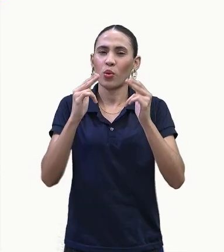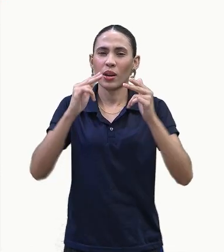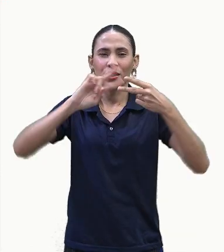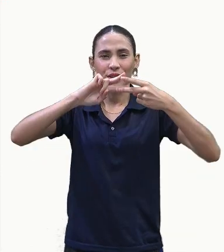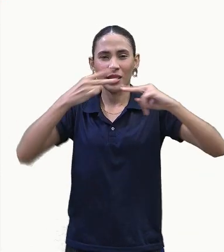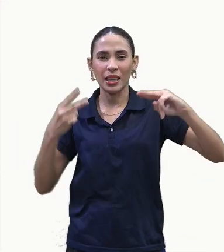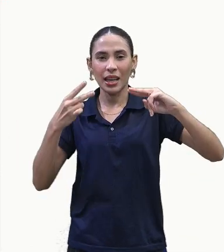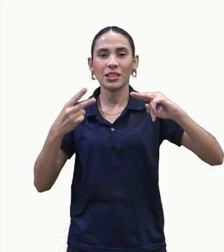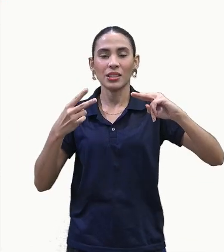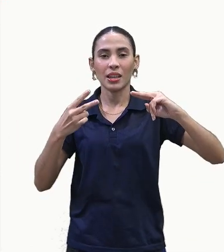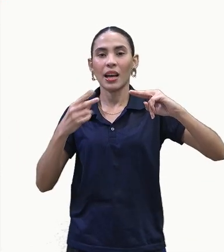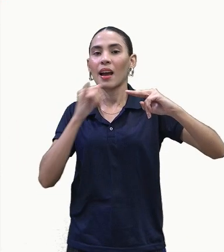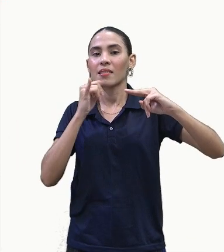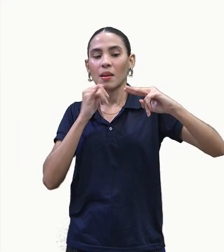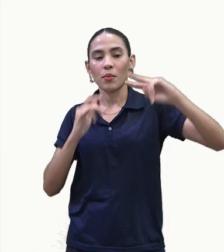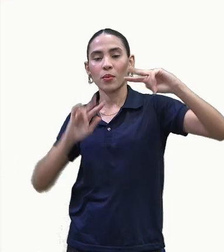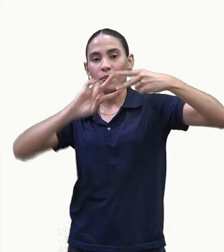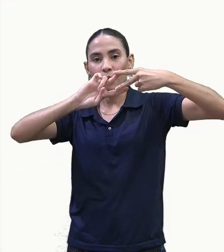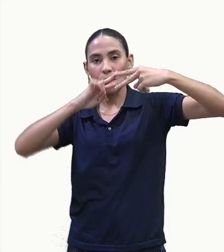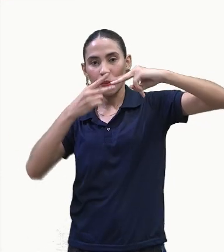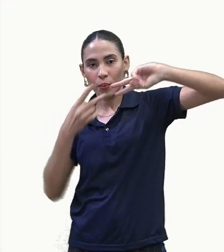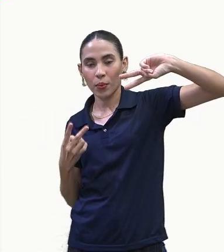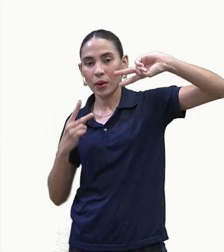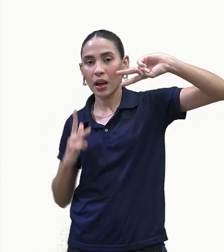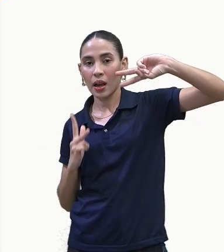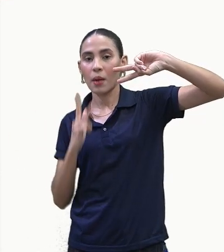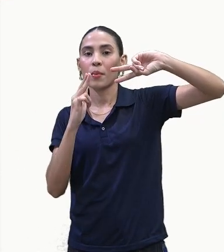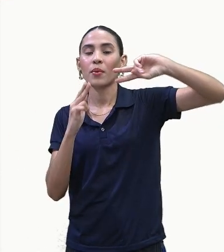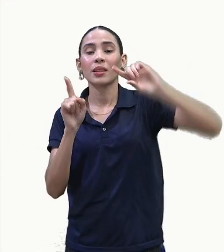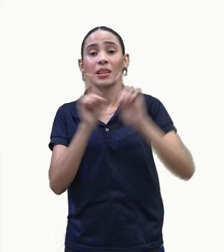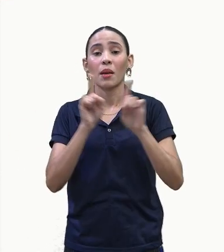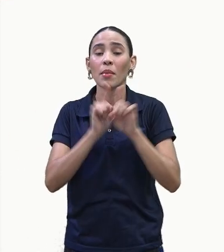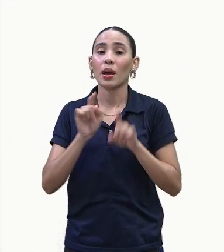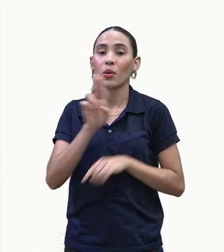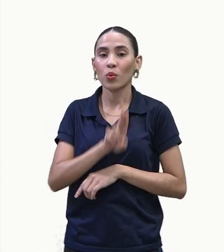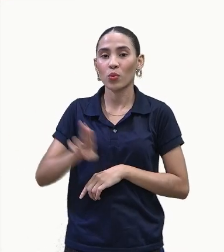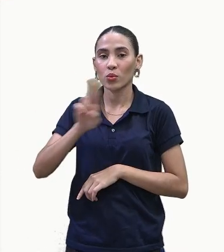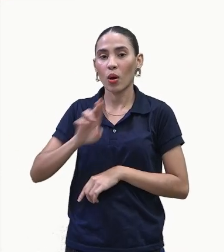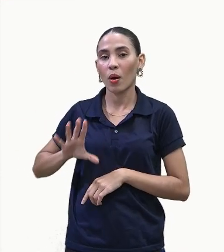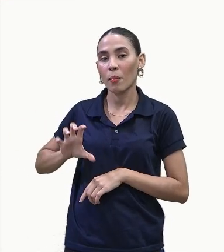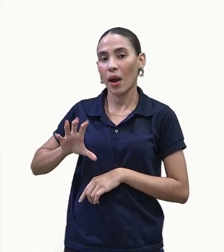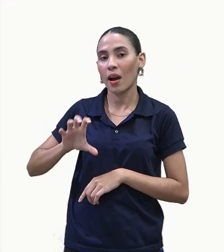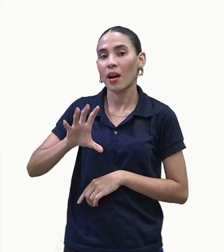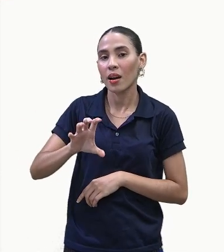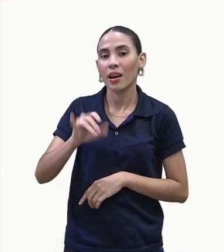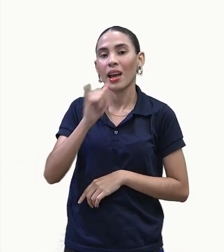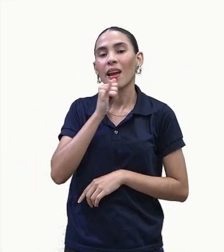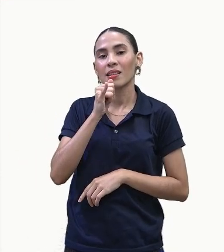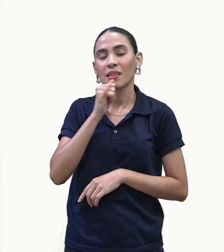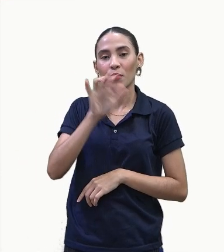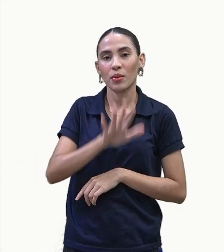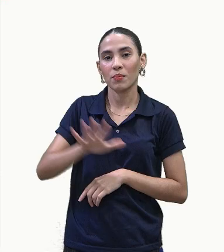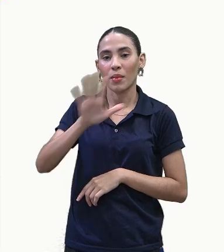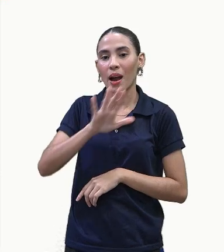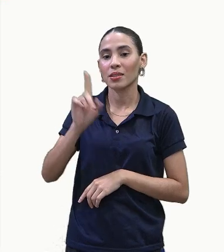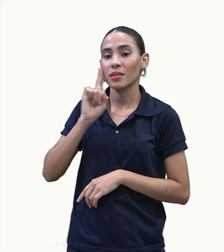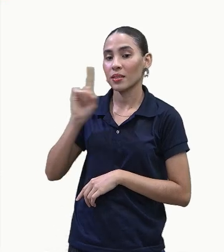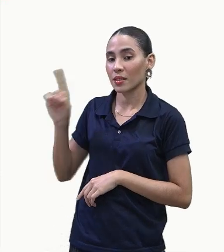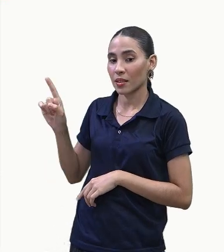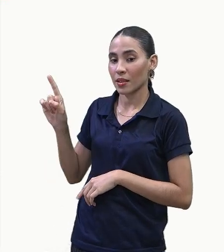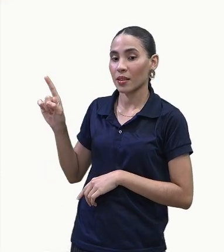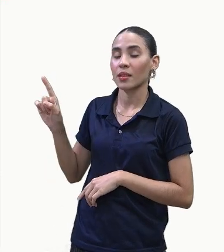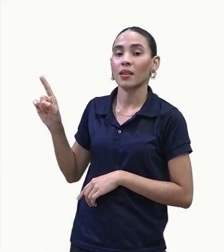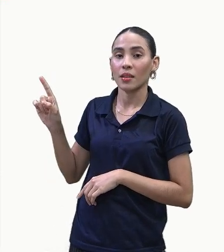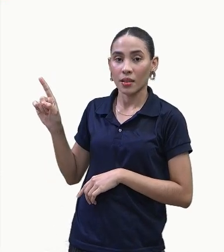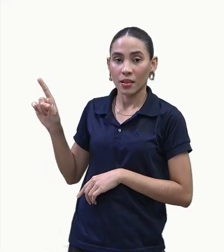o DNA. E a gente também utilizou essa enzima de restrição nessa imagem, né, que a gente está aqui